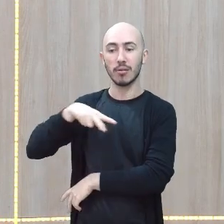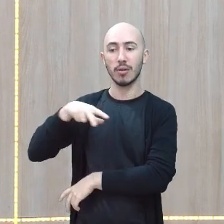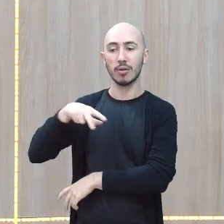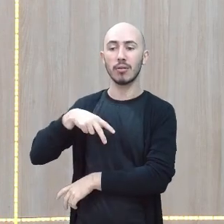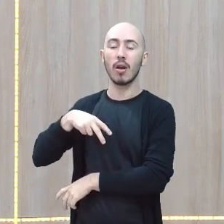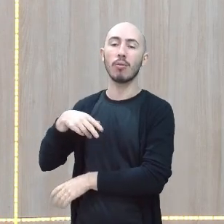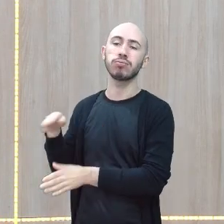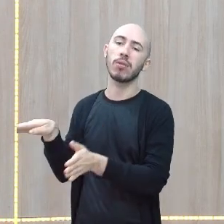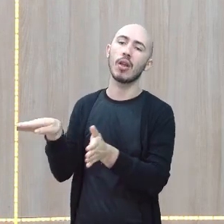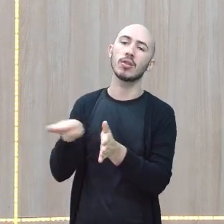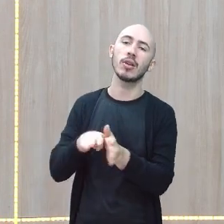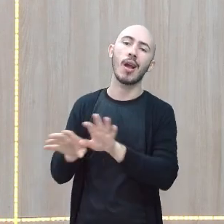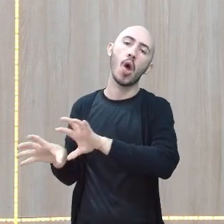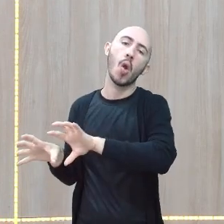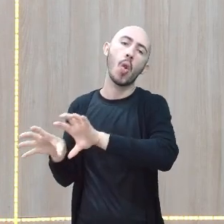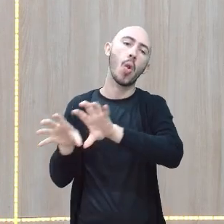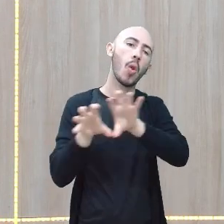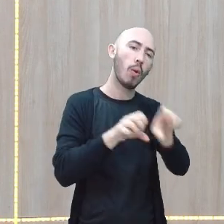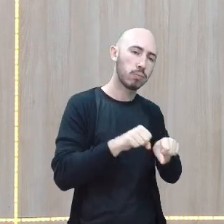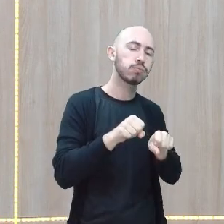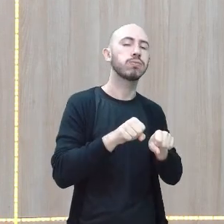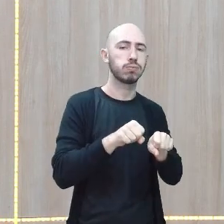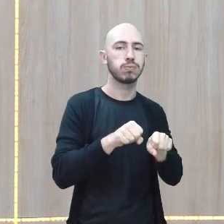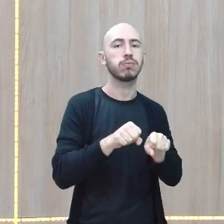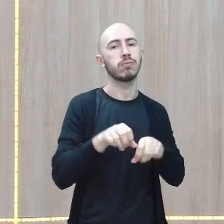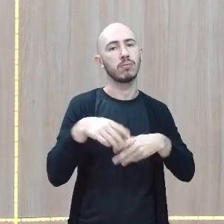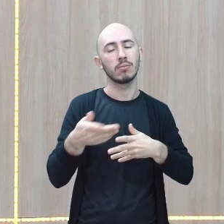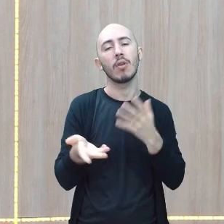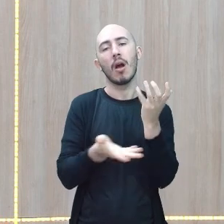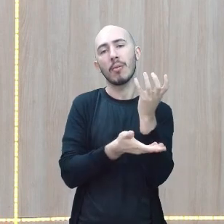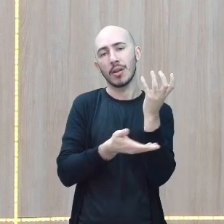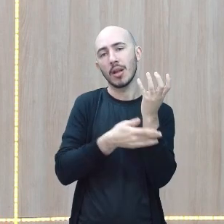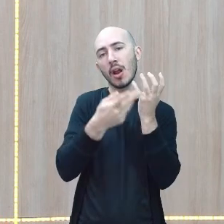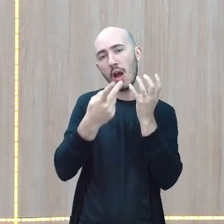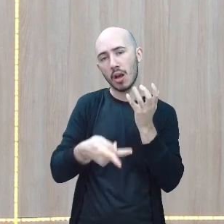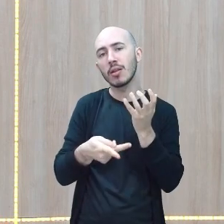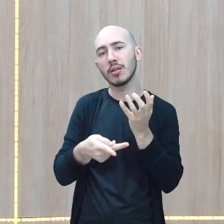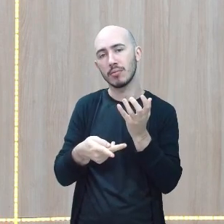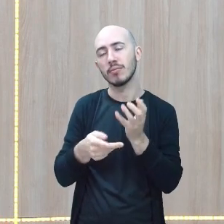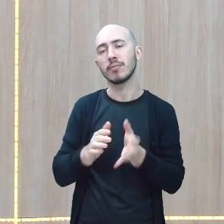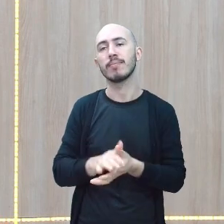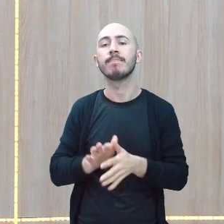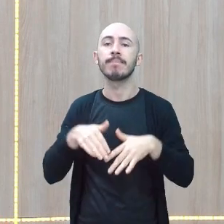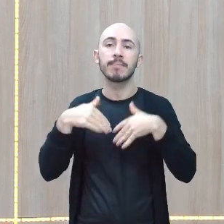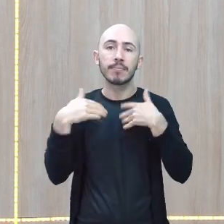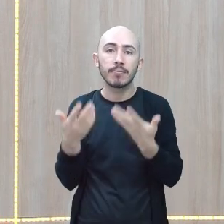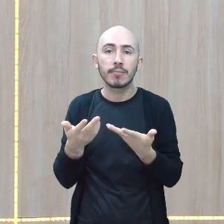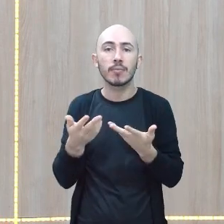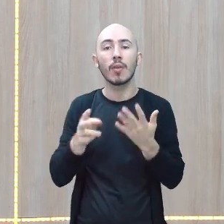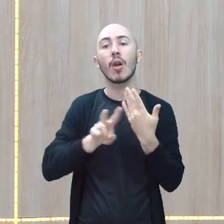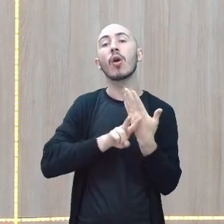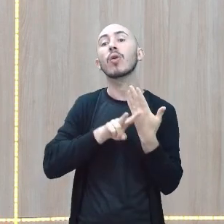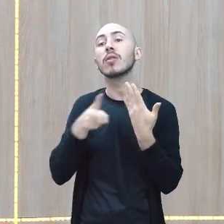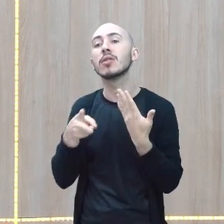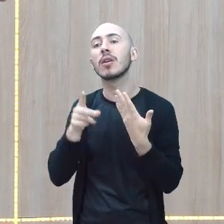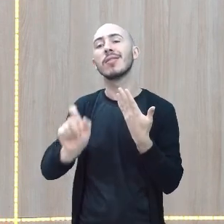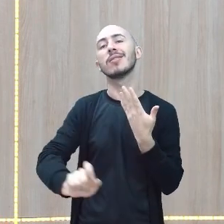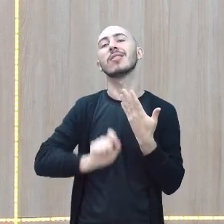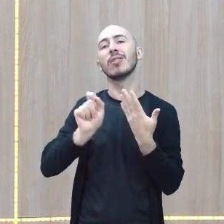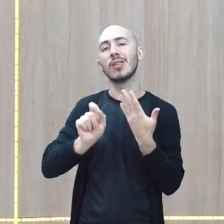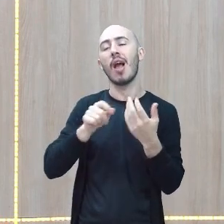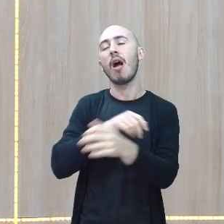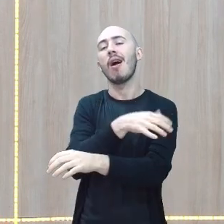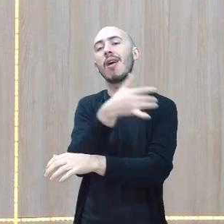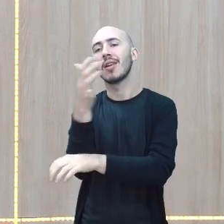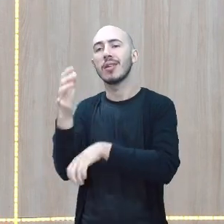a extrair de forma predatória a madeira do pau-brasil, e isso gerou um impacto